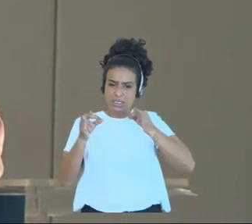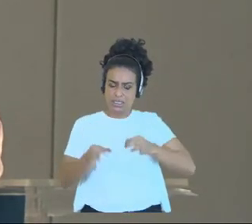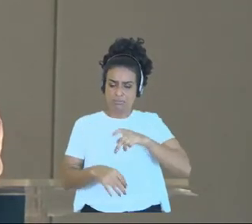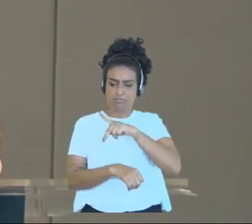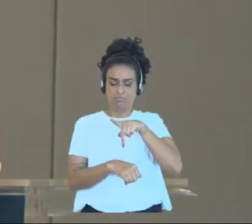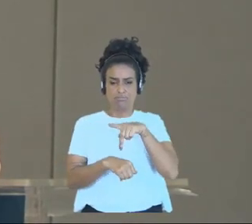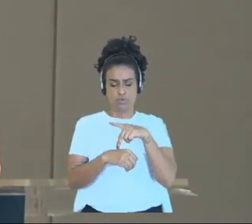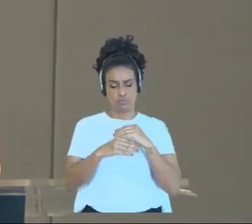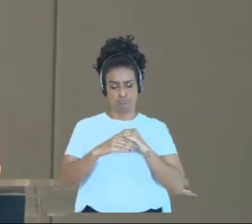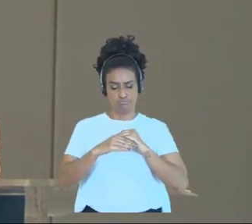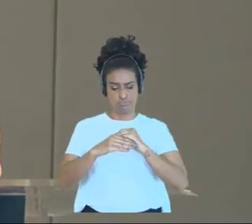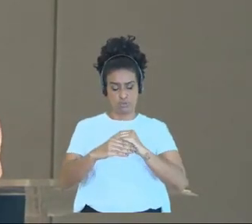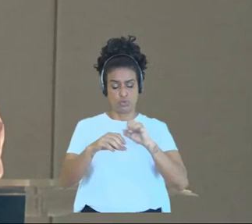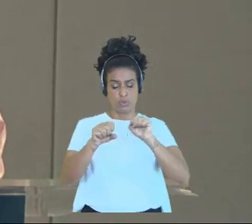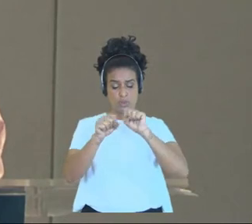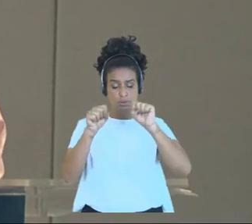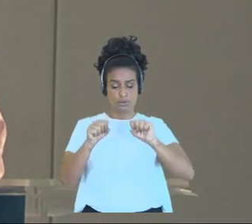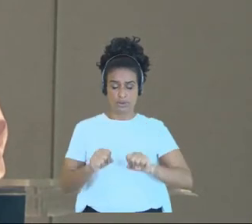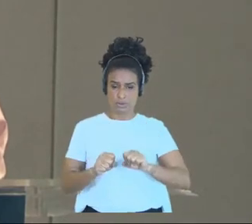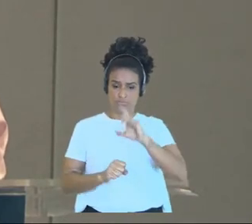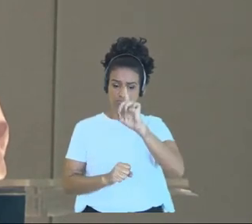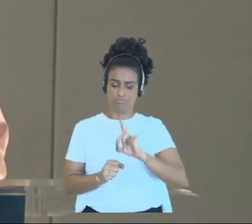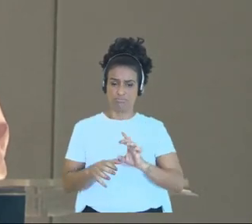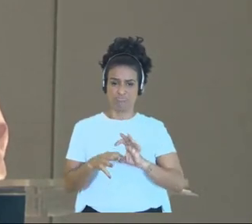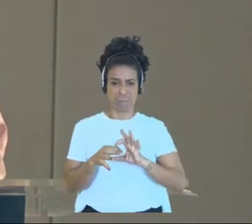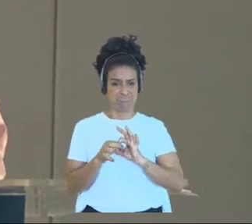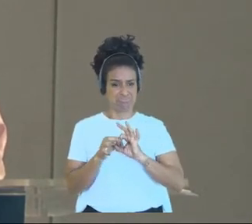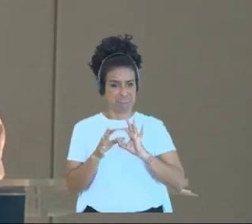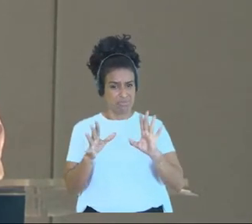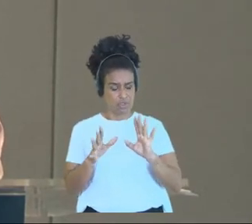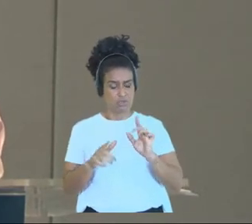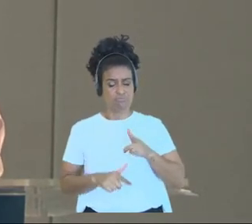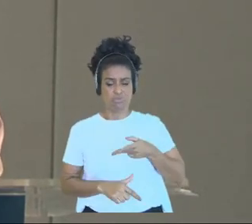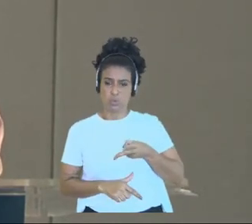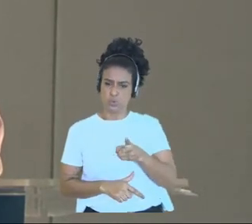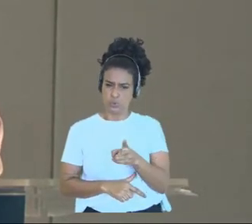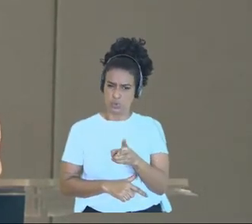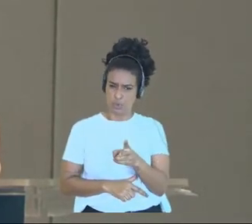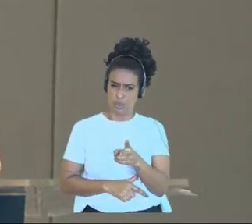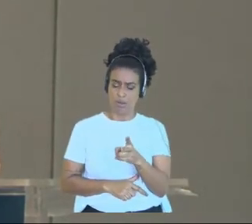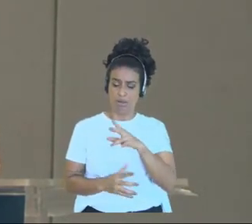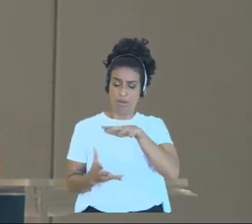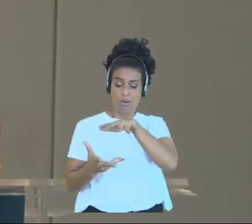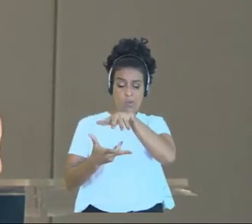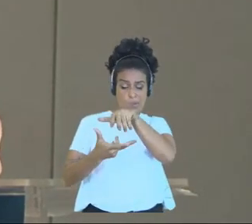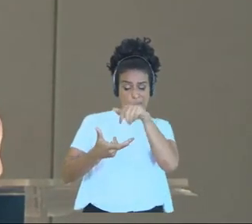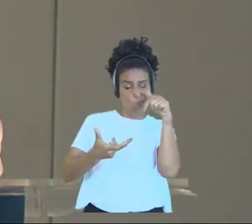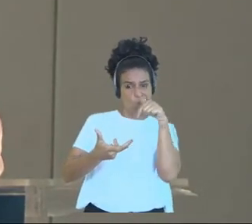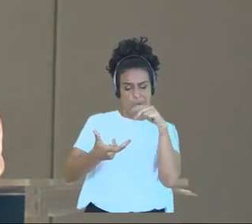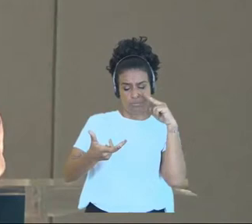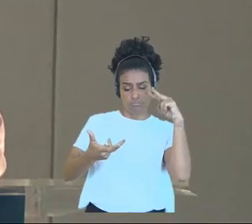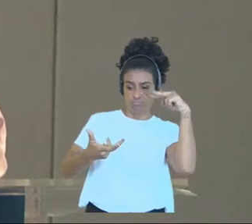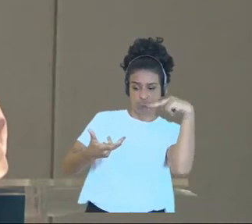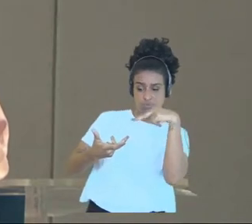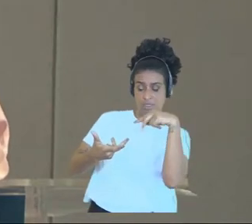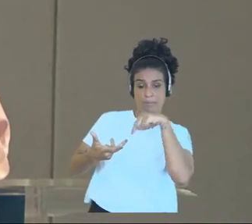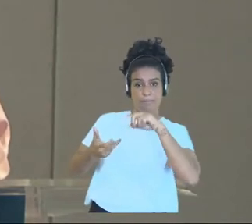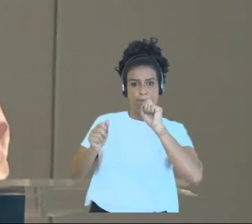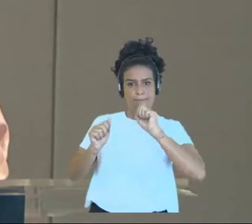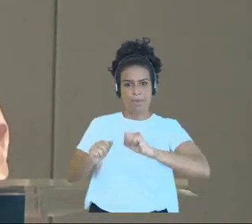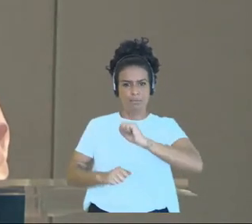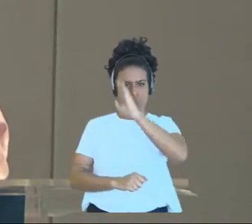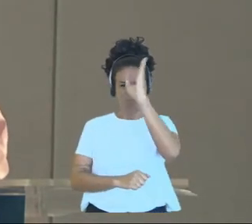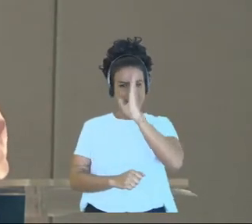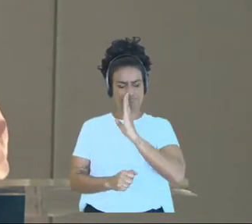país continuar com um sistema democrático em funcionamento e o mundo poderá contar com o Brasil como